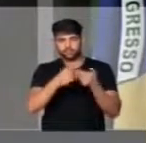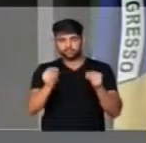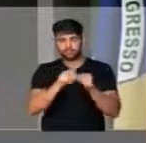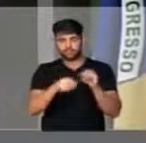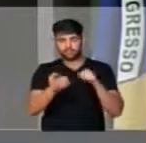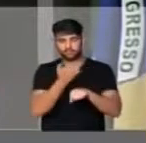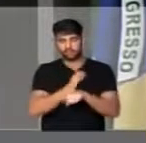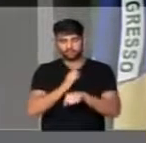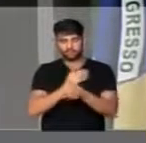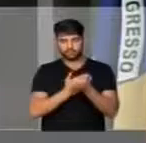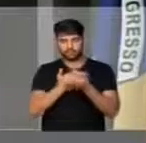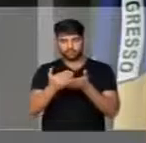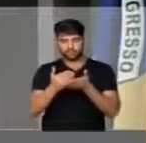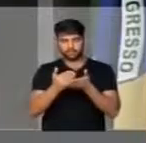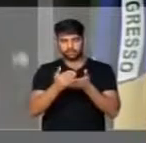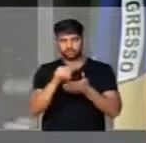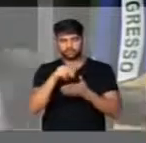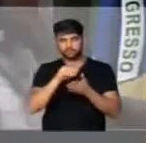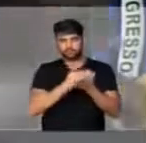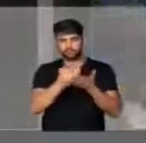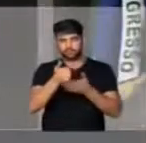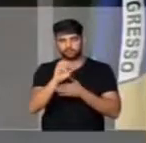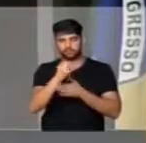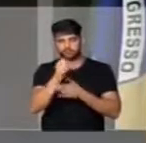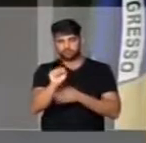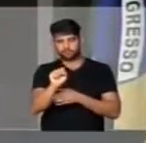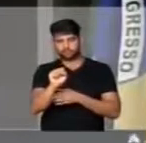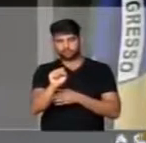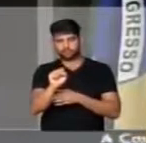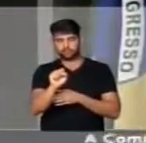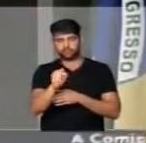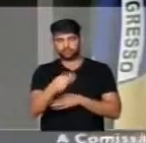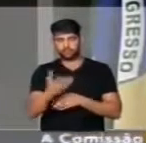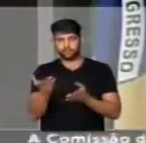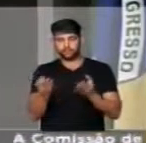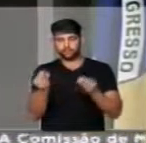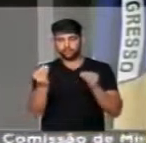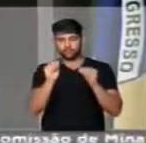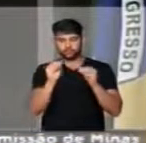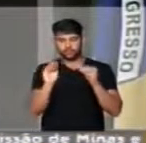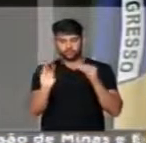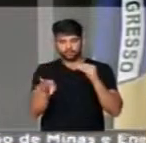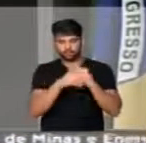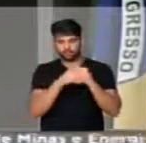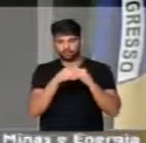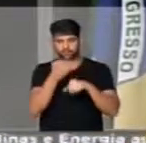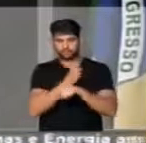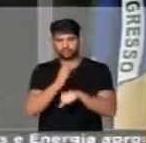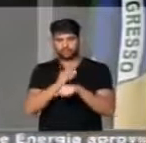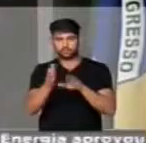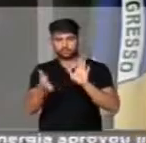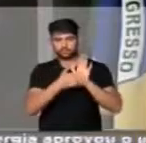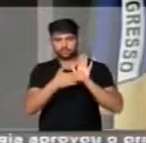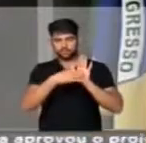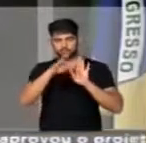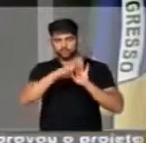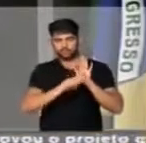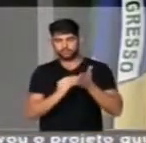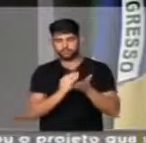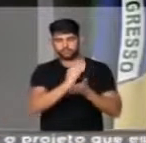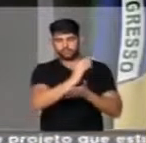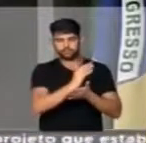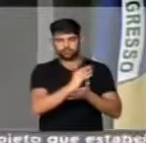os estados a partir de meados de 2018 e a inclusão dos estados na proposta enviada